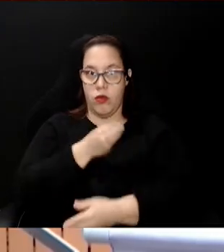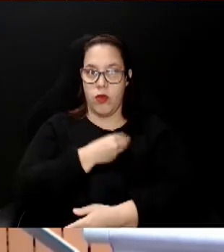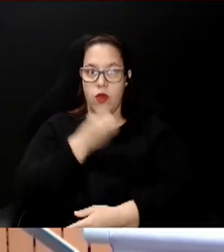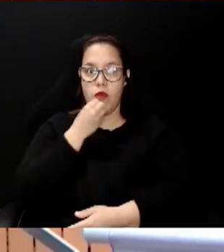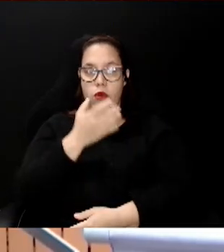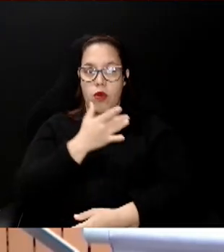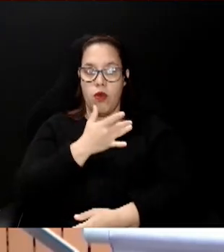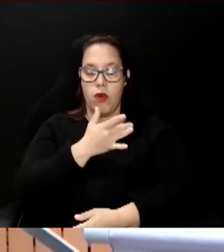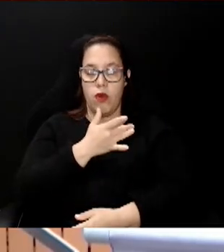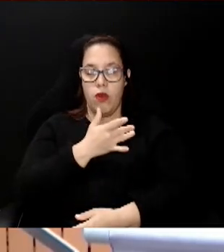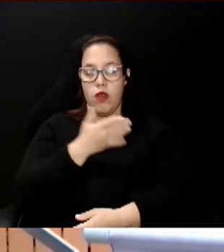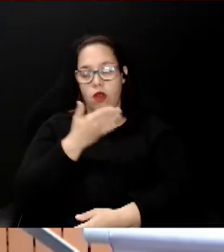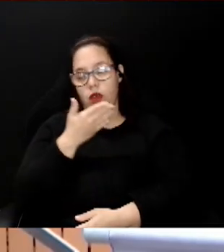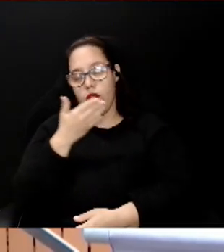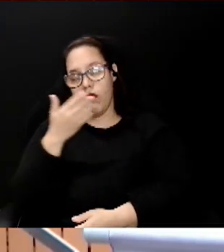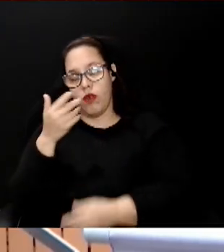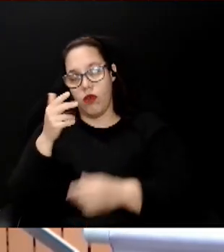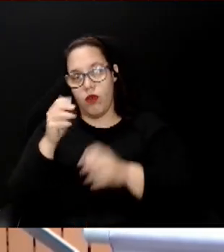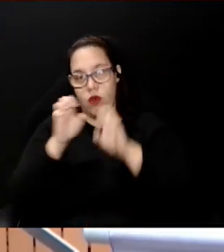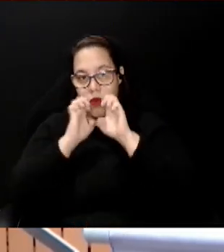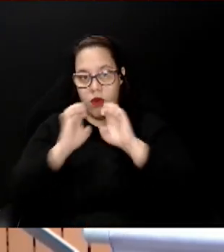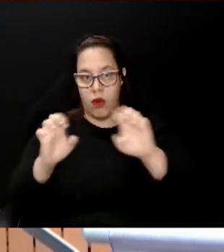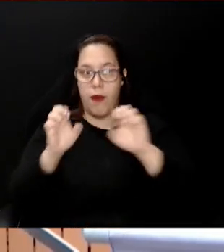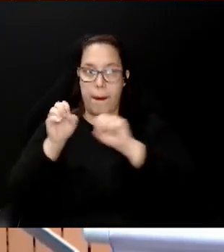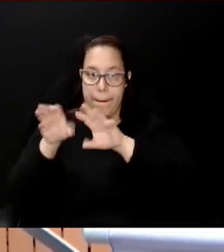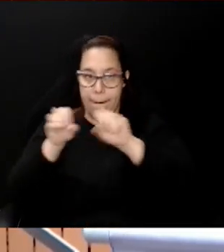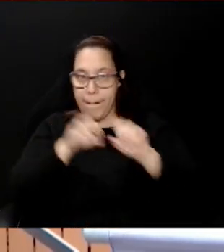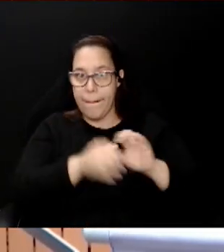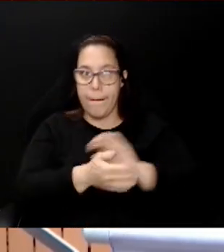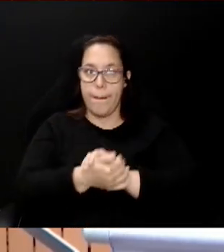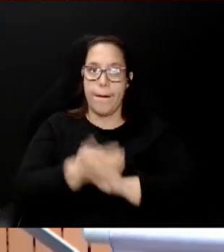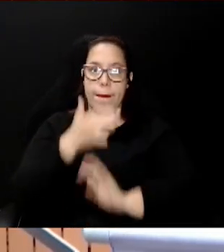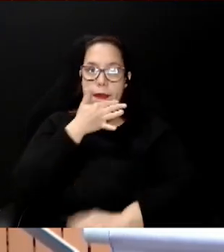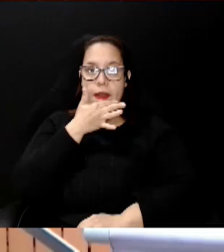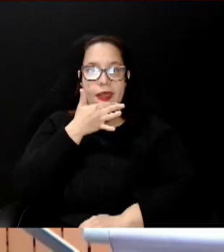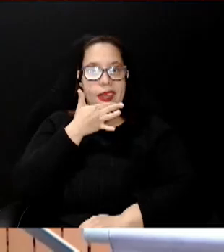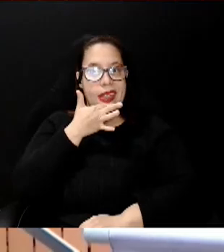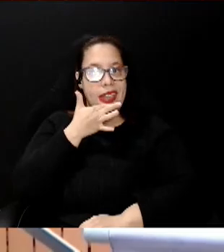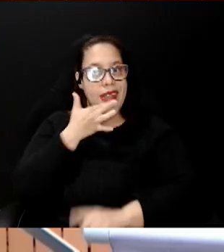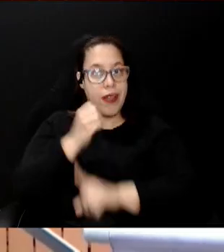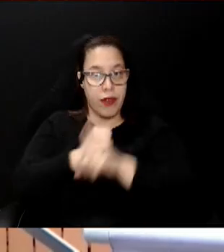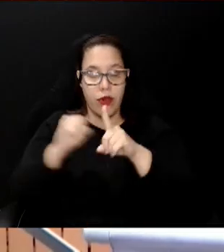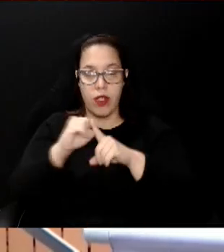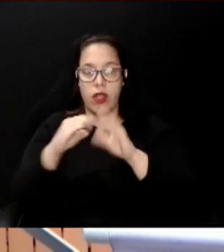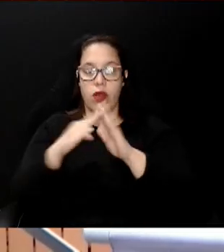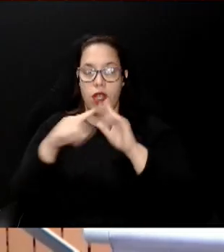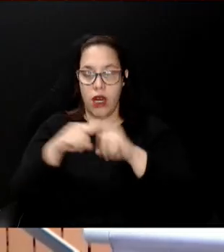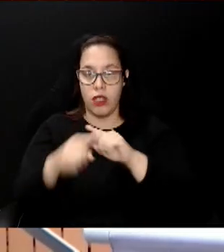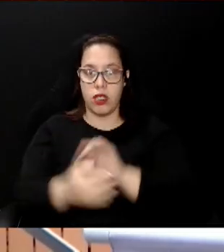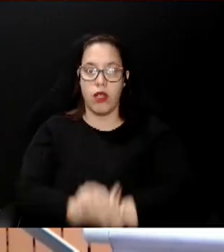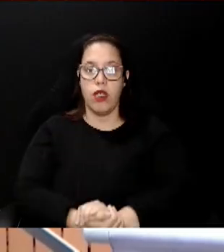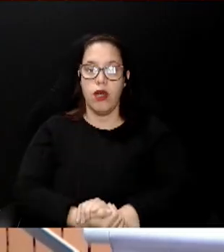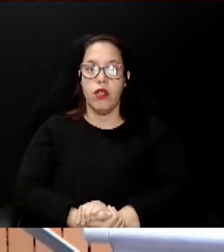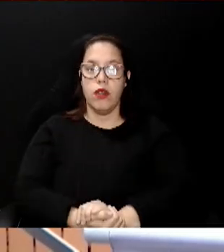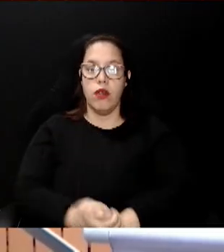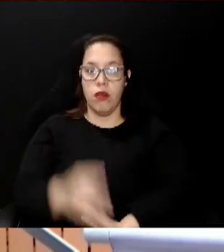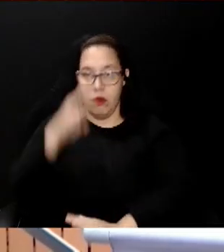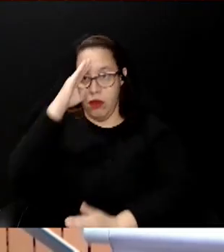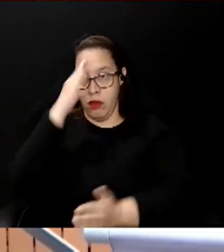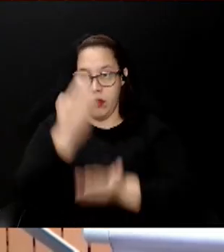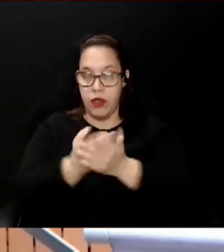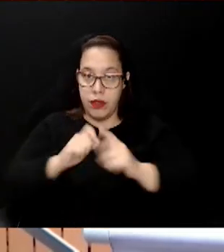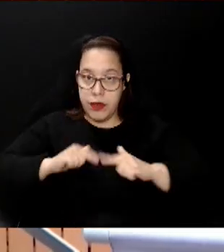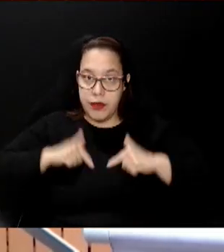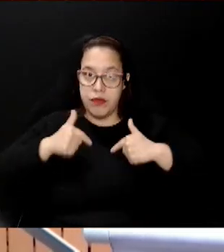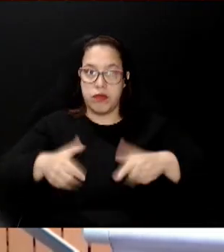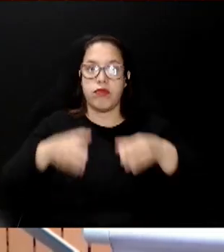fidelidade ao Evangelho e ao ensino e do ensino da doutrina social da Igreja. Acreditava na luta coletiva, em estar